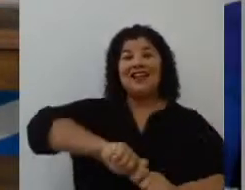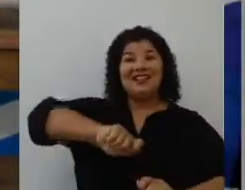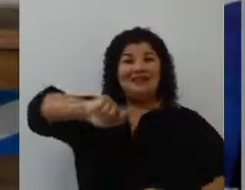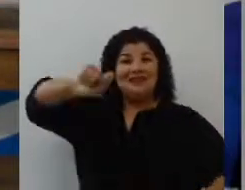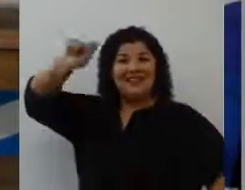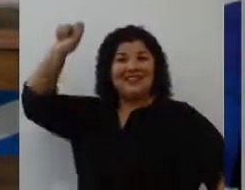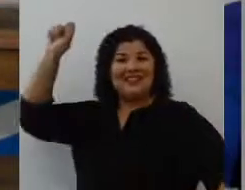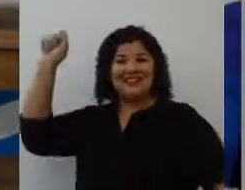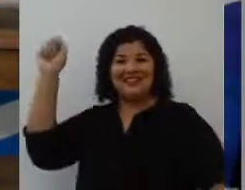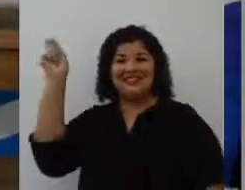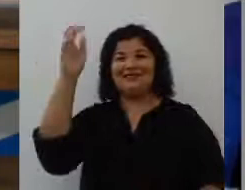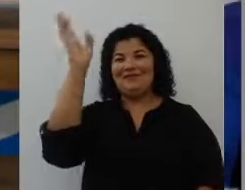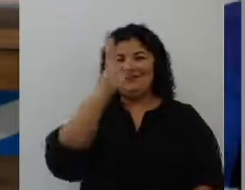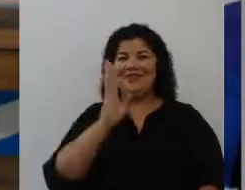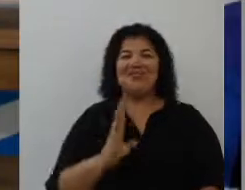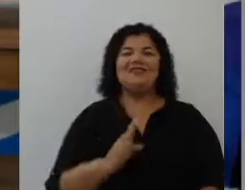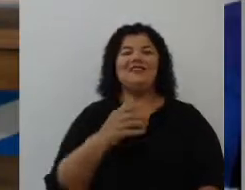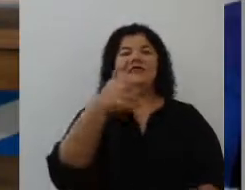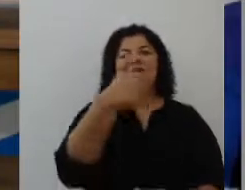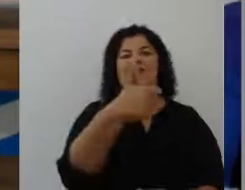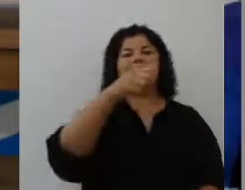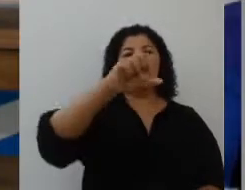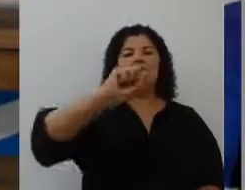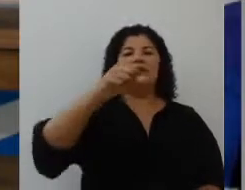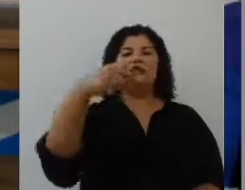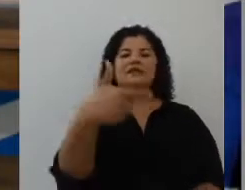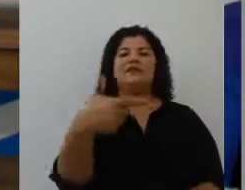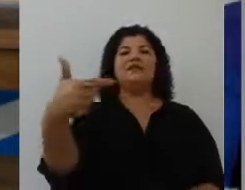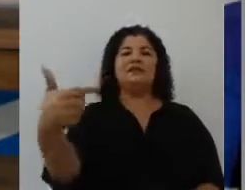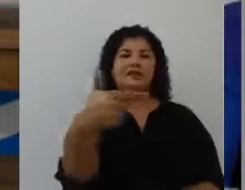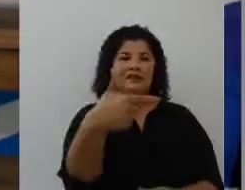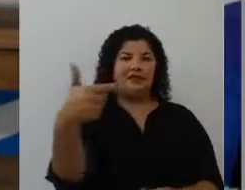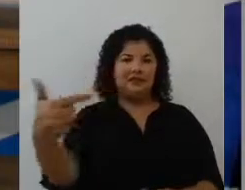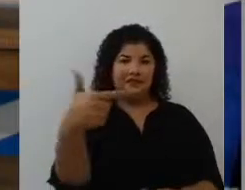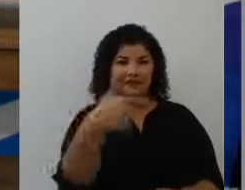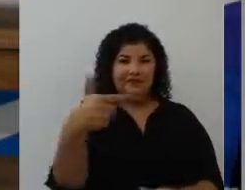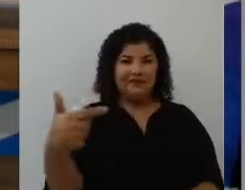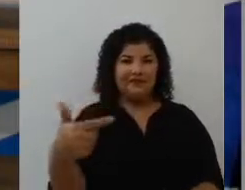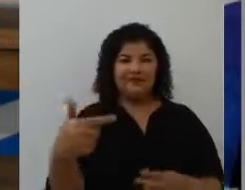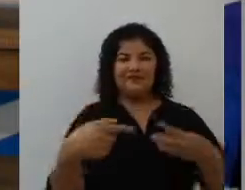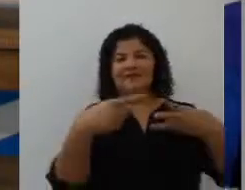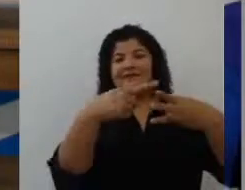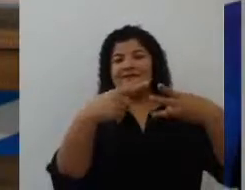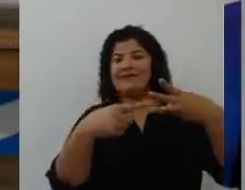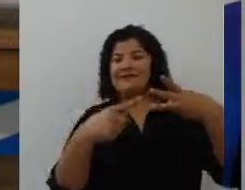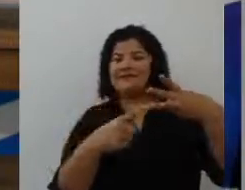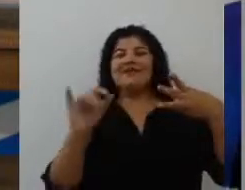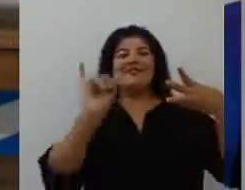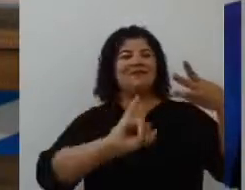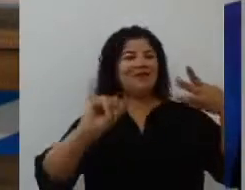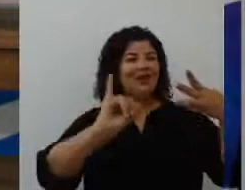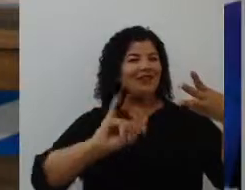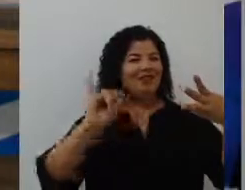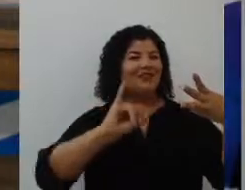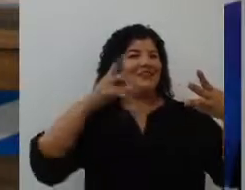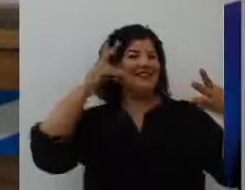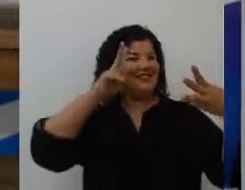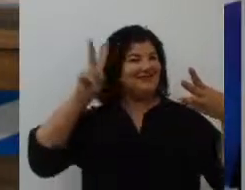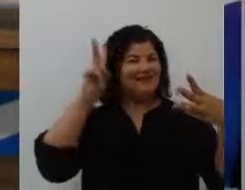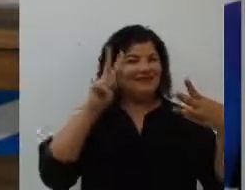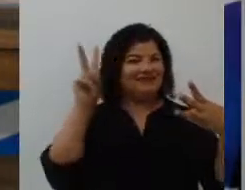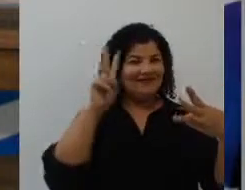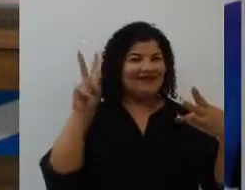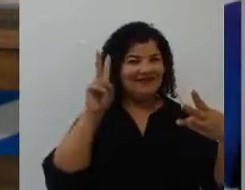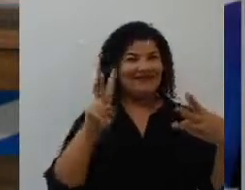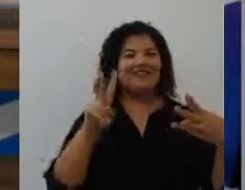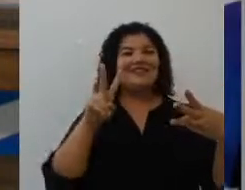de 1822, ocorrida no ano de 1822. Gente, são 3 fatos históricos importantíssimos